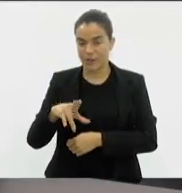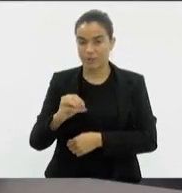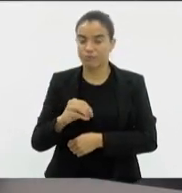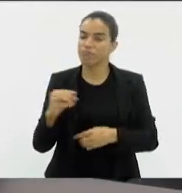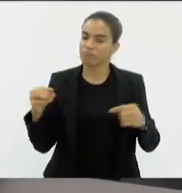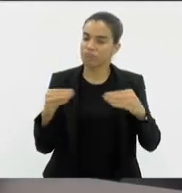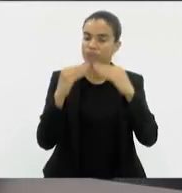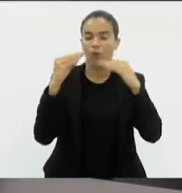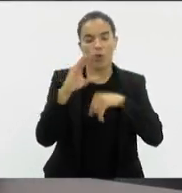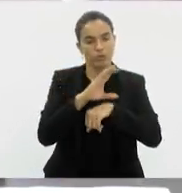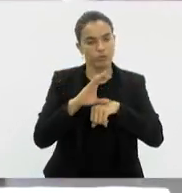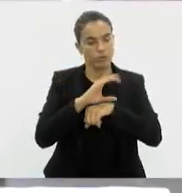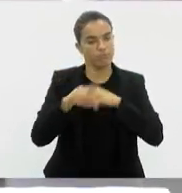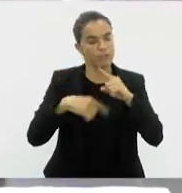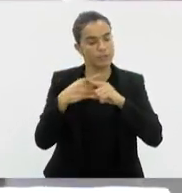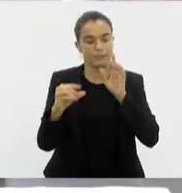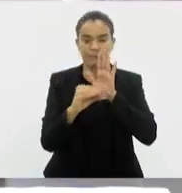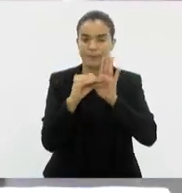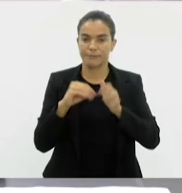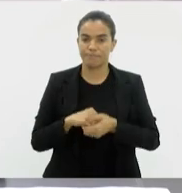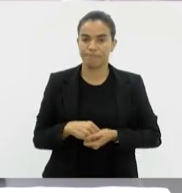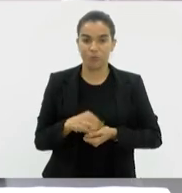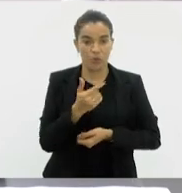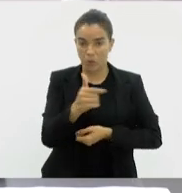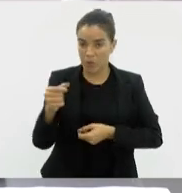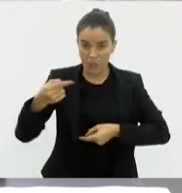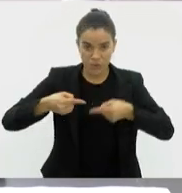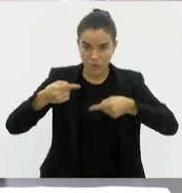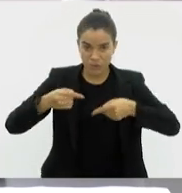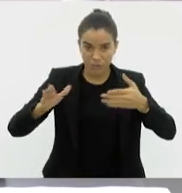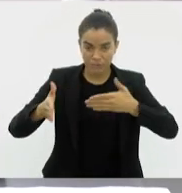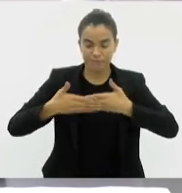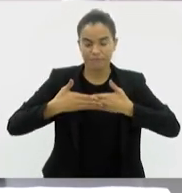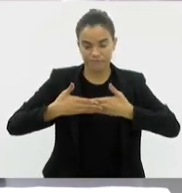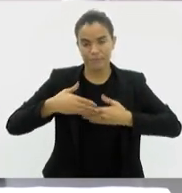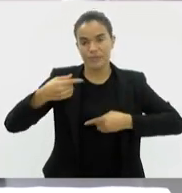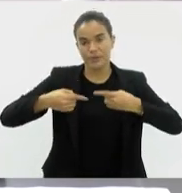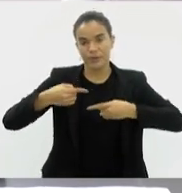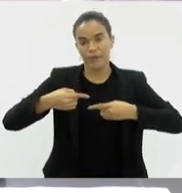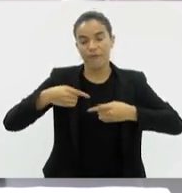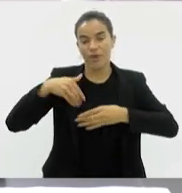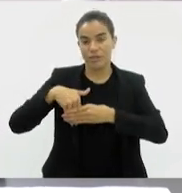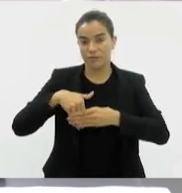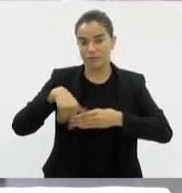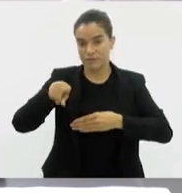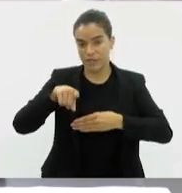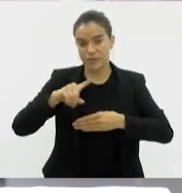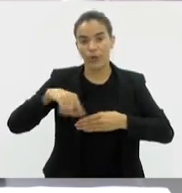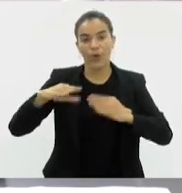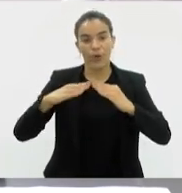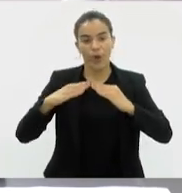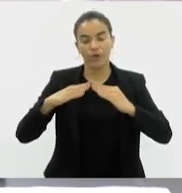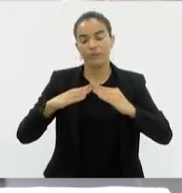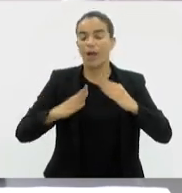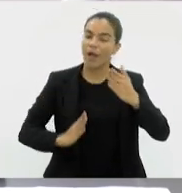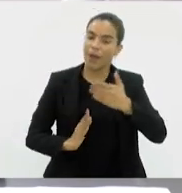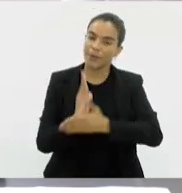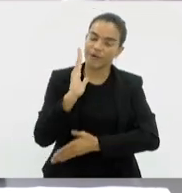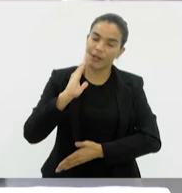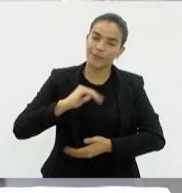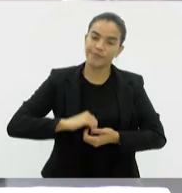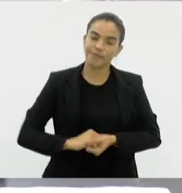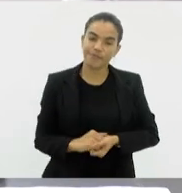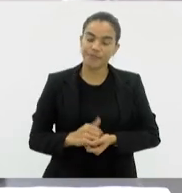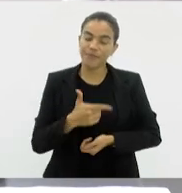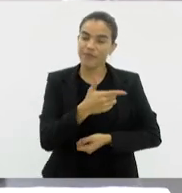Constitucionalidade com emenda. Em discussão. Não havendo quem queira discutir, encerrada a discussão, em votação, senhores que aprovam, permaneçam como estão.